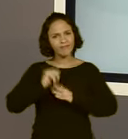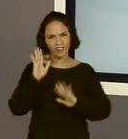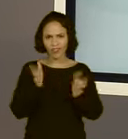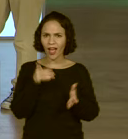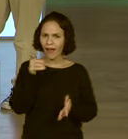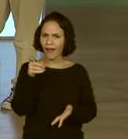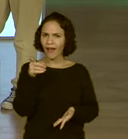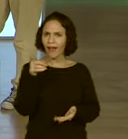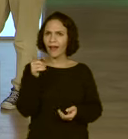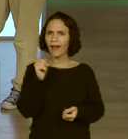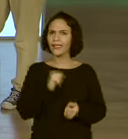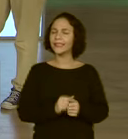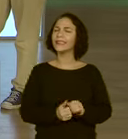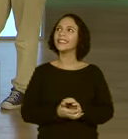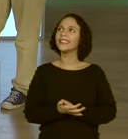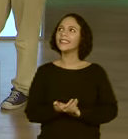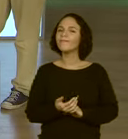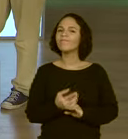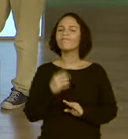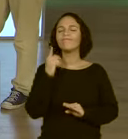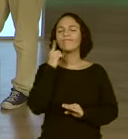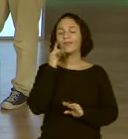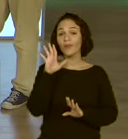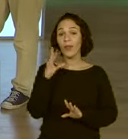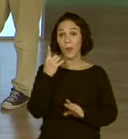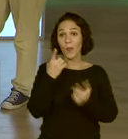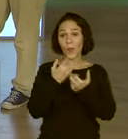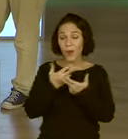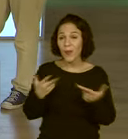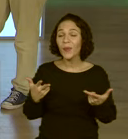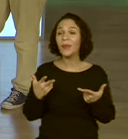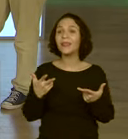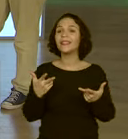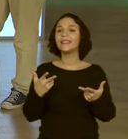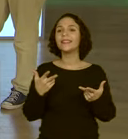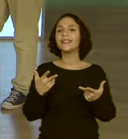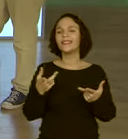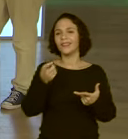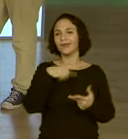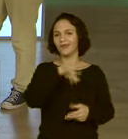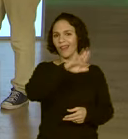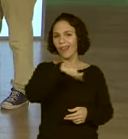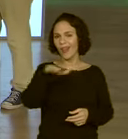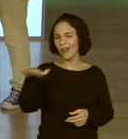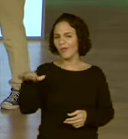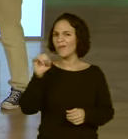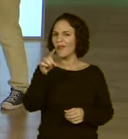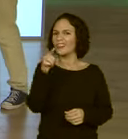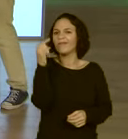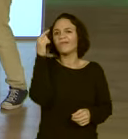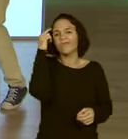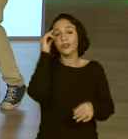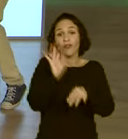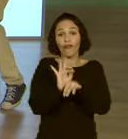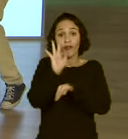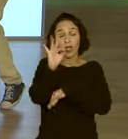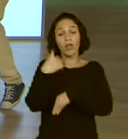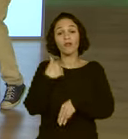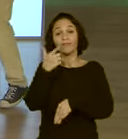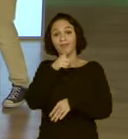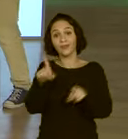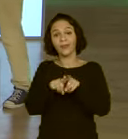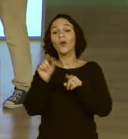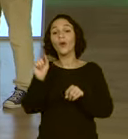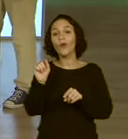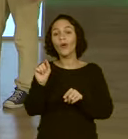dedicação? Olha, eu acredito que uma questão assim que nossos alunos vão realizar no futuro e que eu consegui